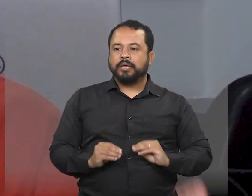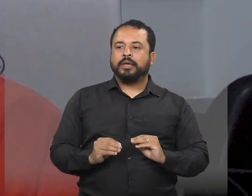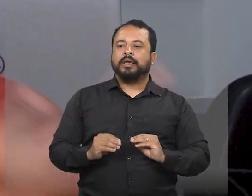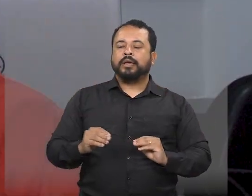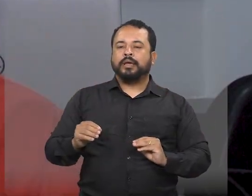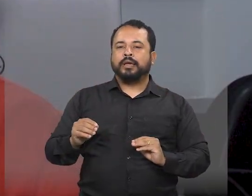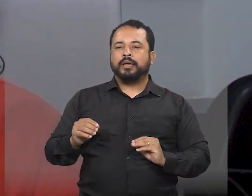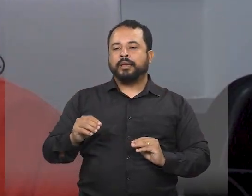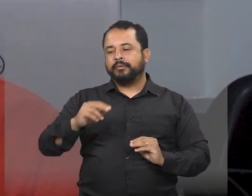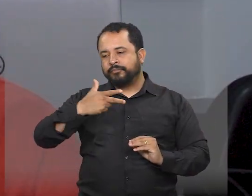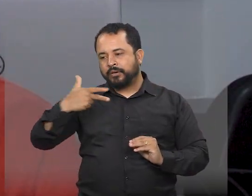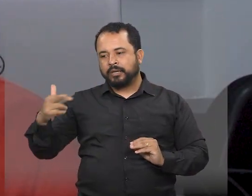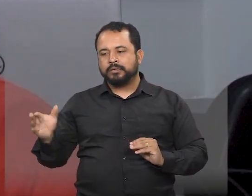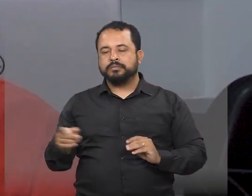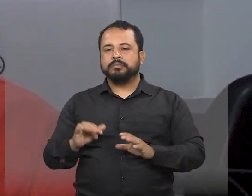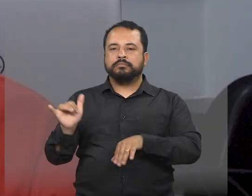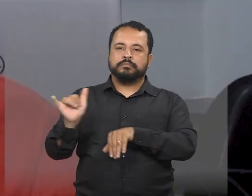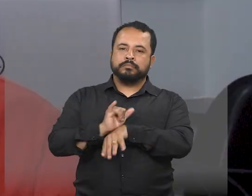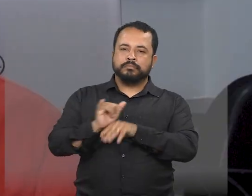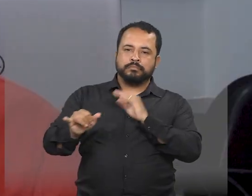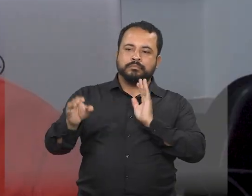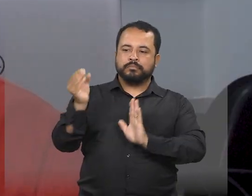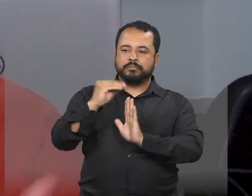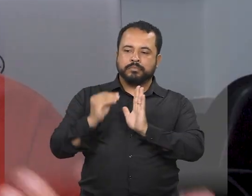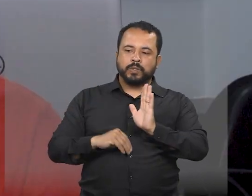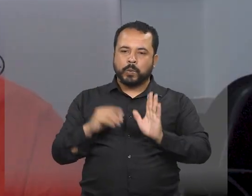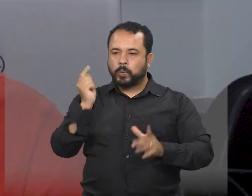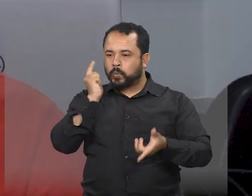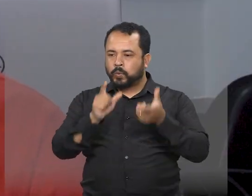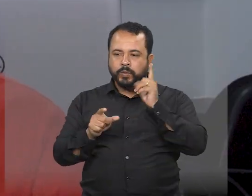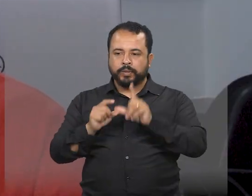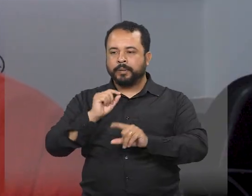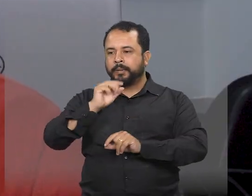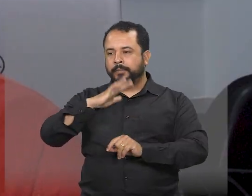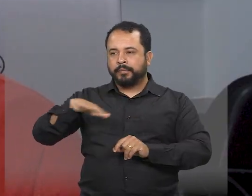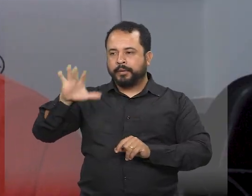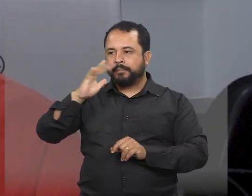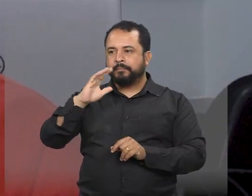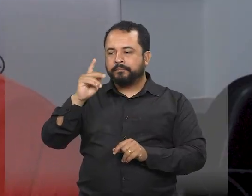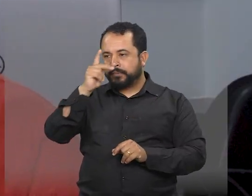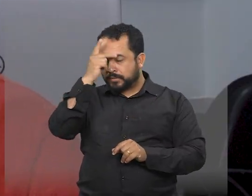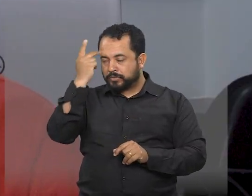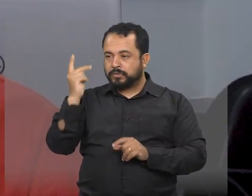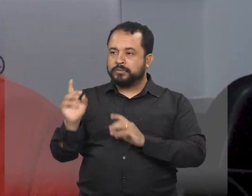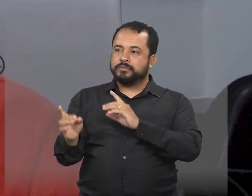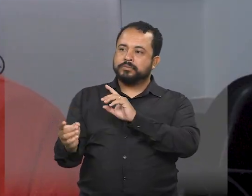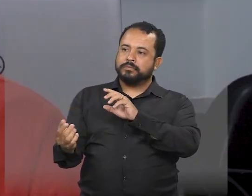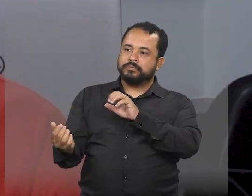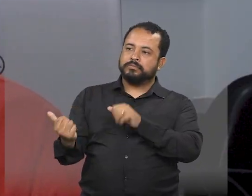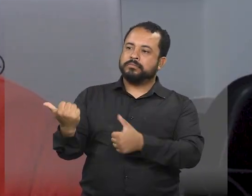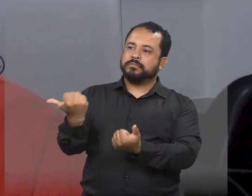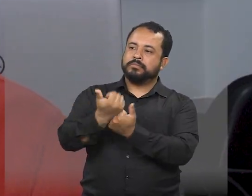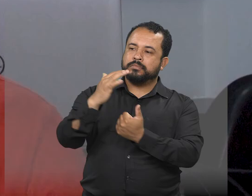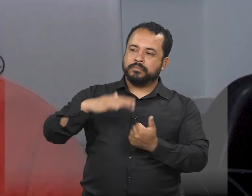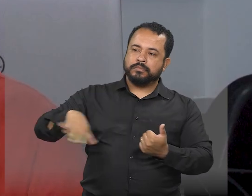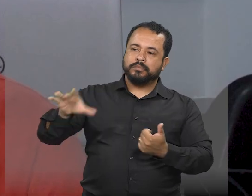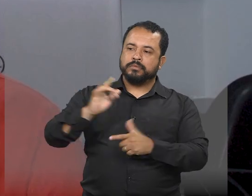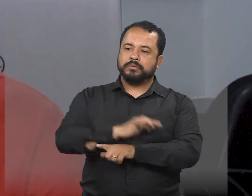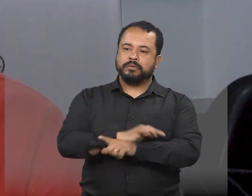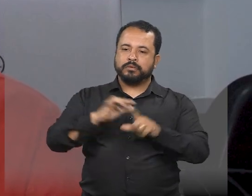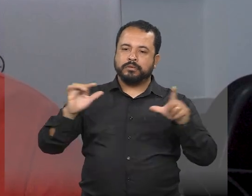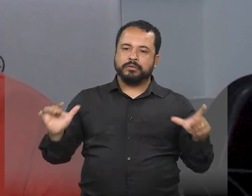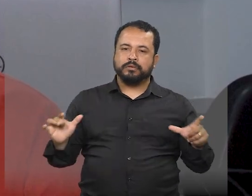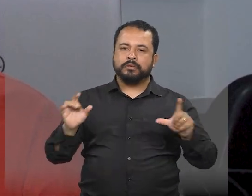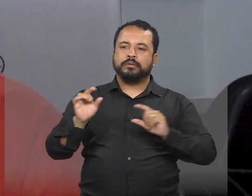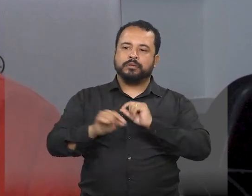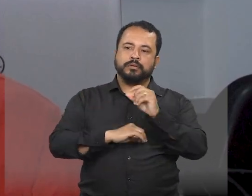lições aprendidas das gerações anteriores e conseguir alcançar cada vez mais pessoas e, de fato,